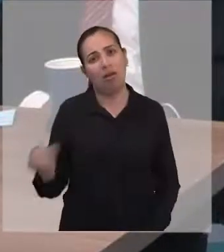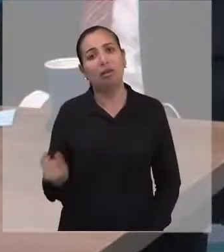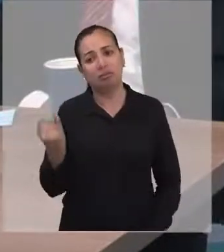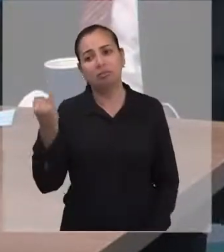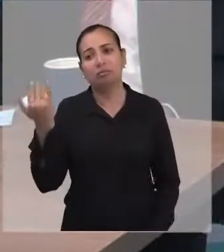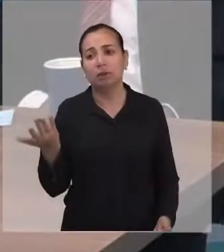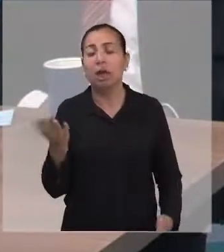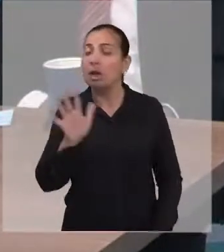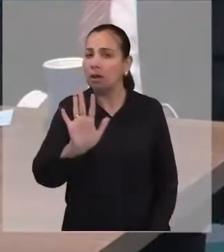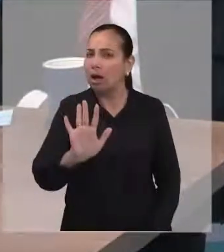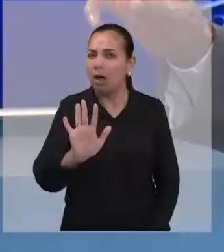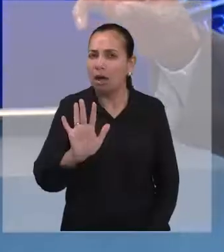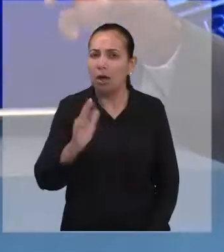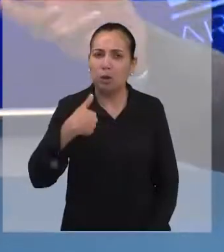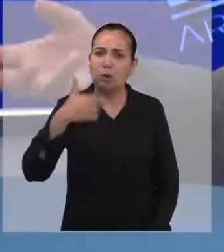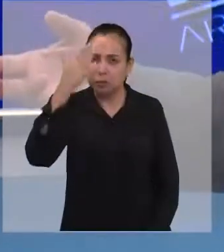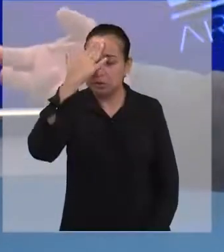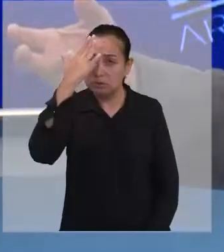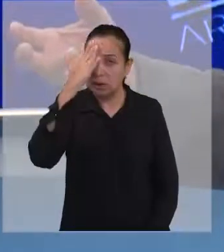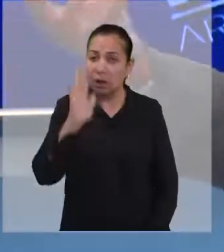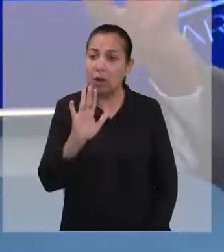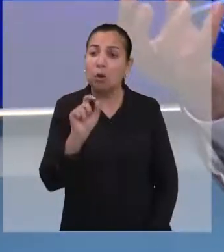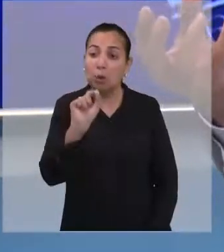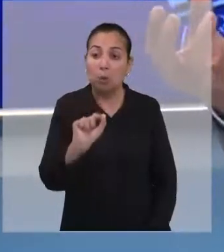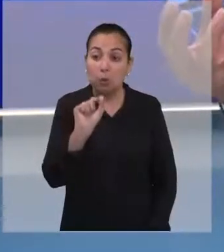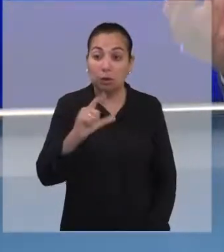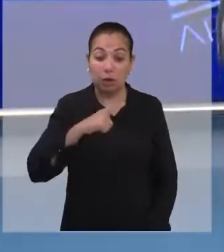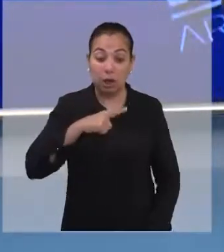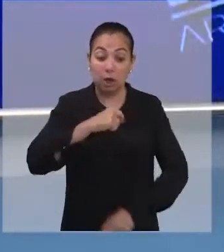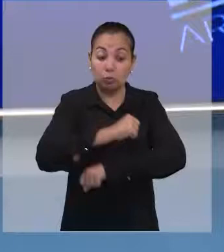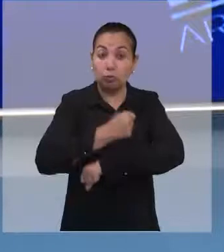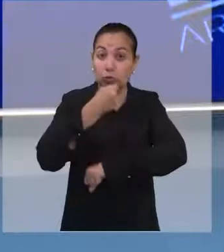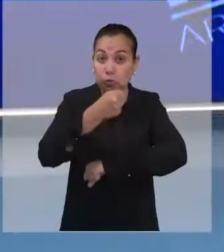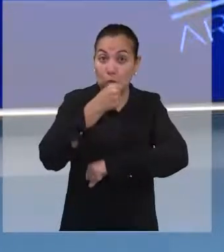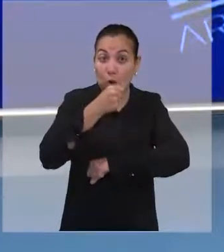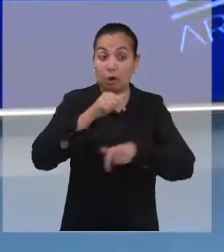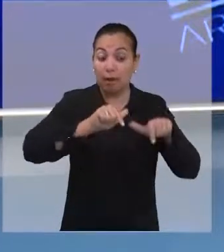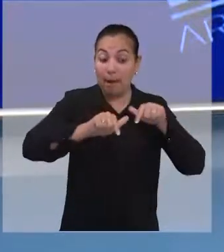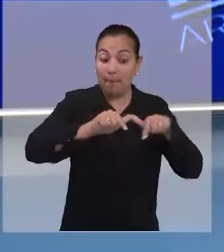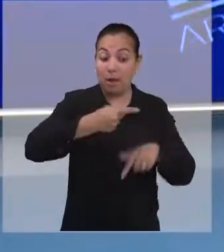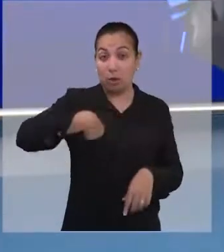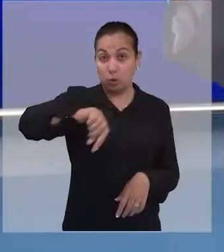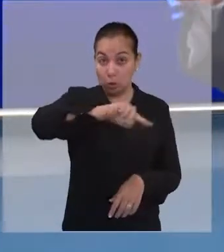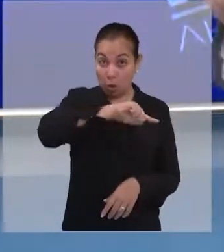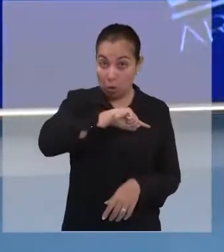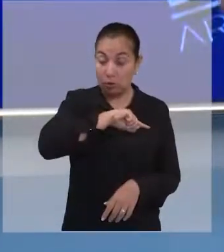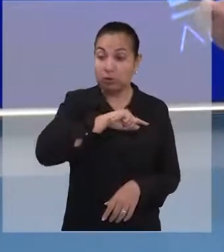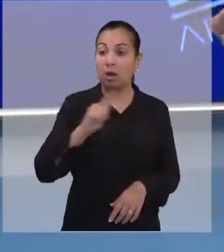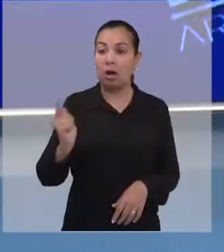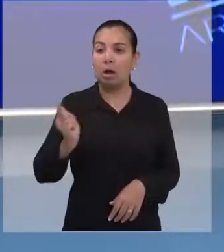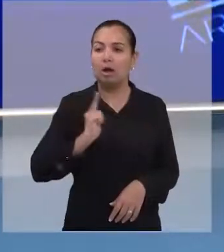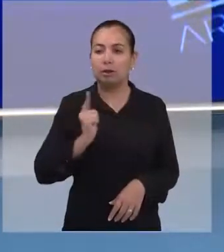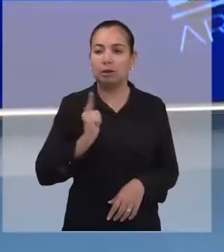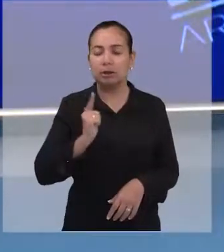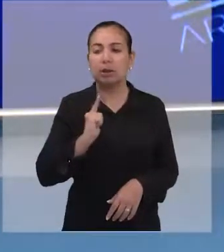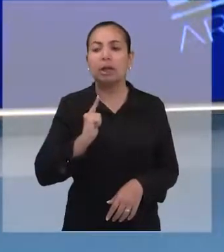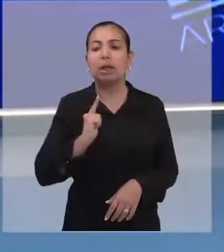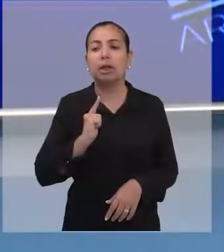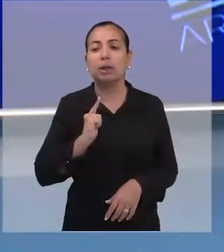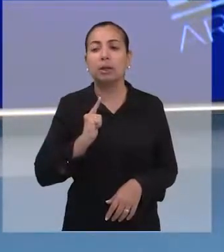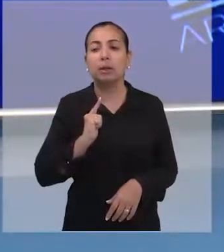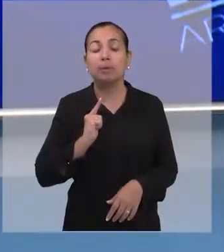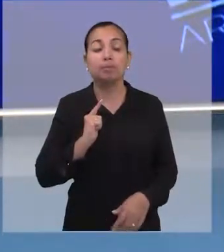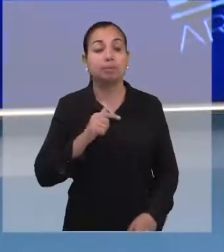tenha dúvida. Não estou desqualificando o fato em si. Estou desqualificando como é que os jornalistas agem. Entre nós, há uma máxima que a gente diz